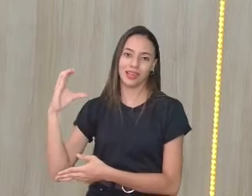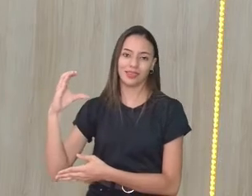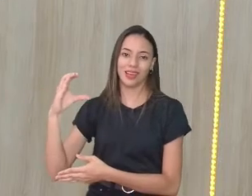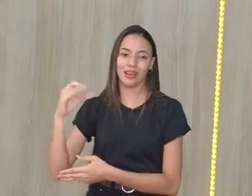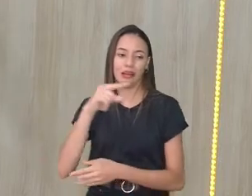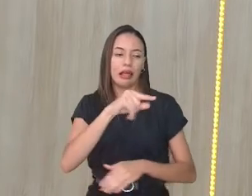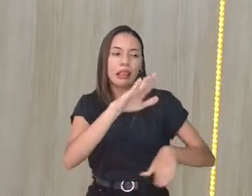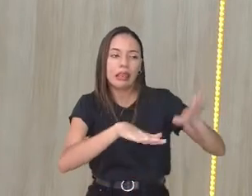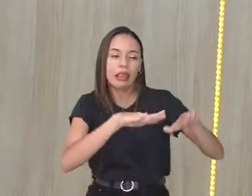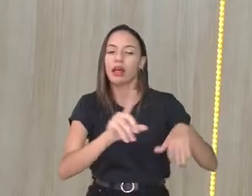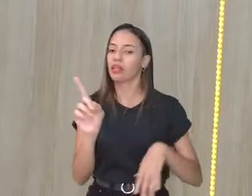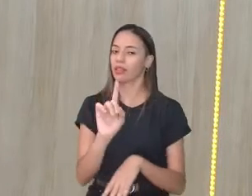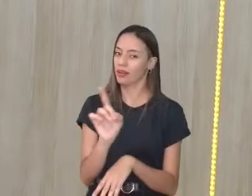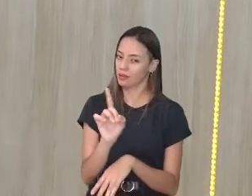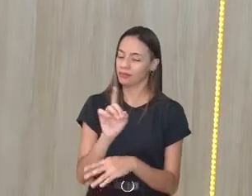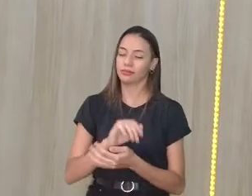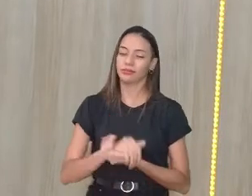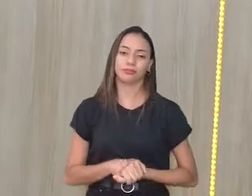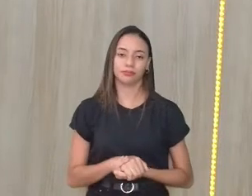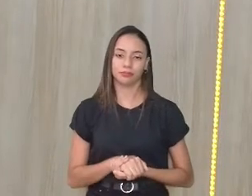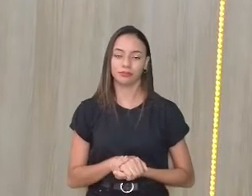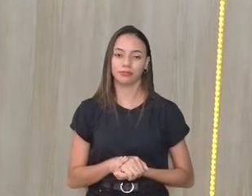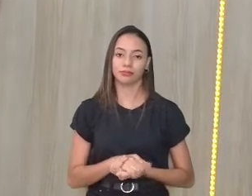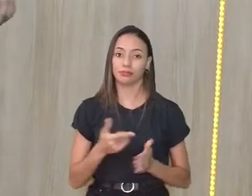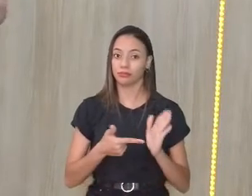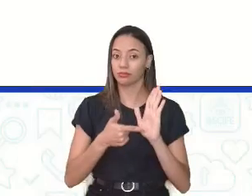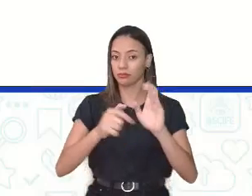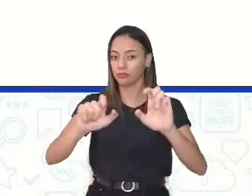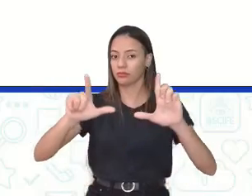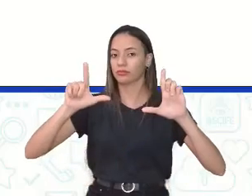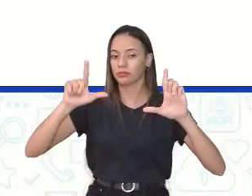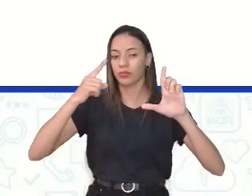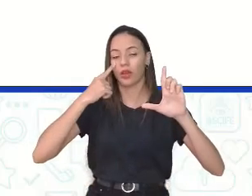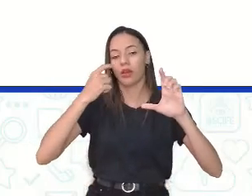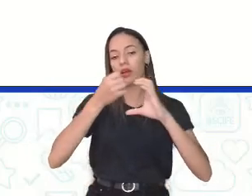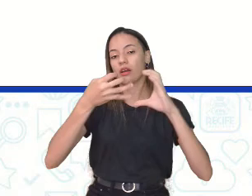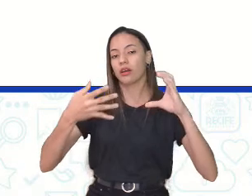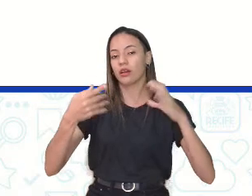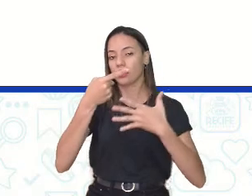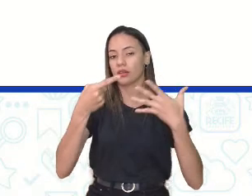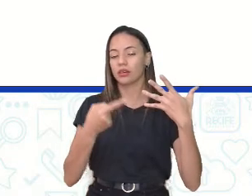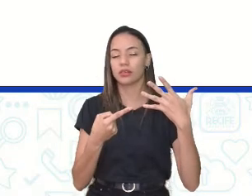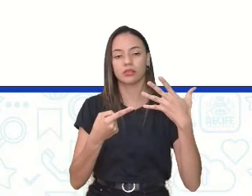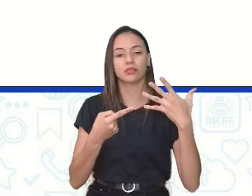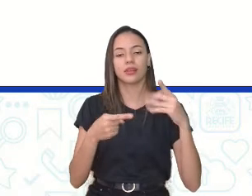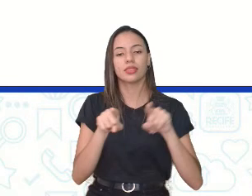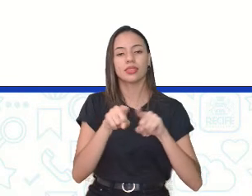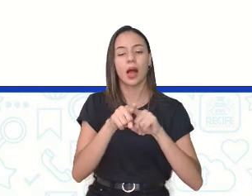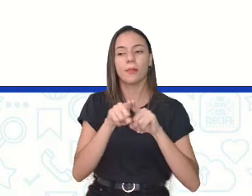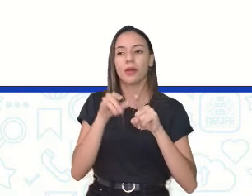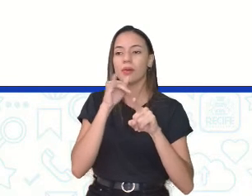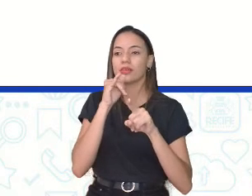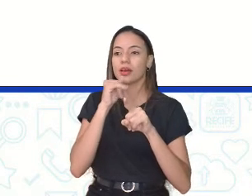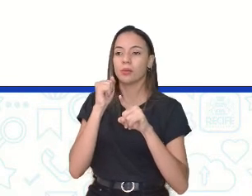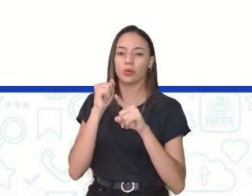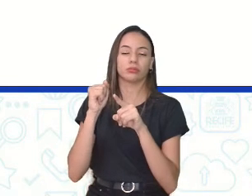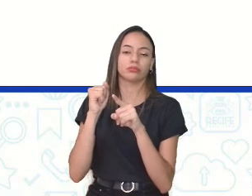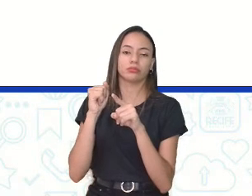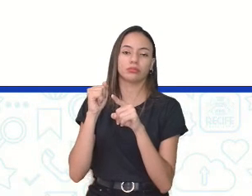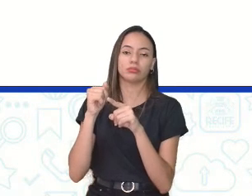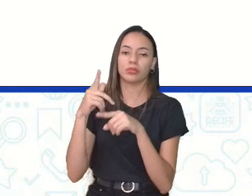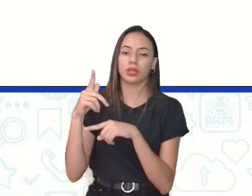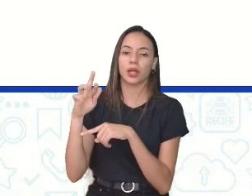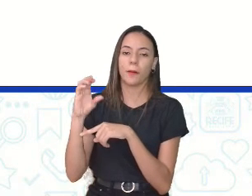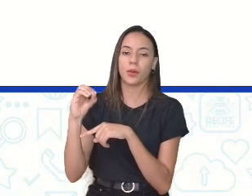Isso. Yes. Então, joga aí na tela, gente, as características e as proporções de cada uma, né? Então, cor